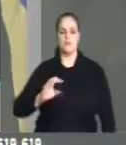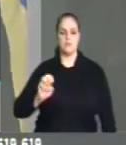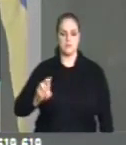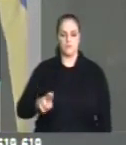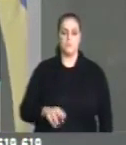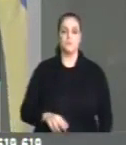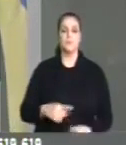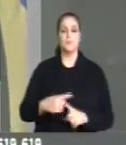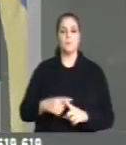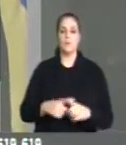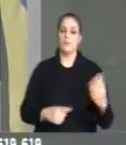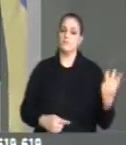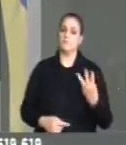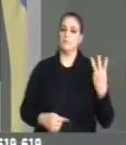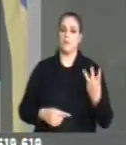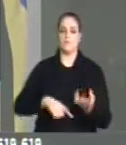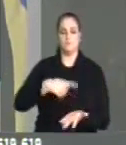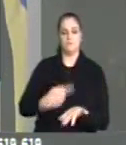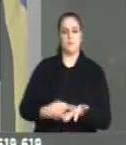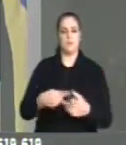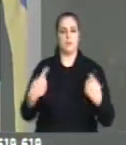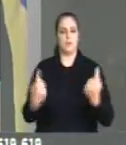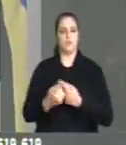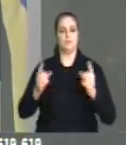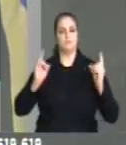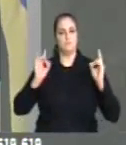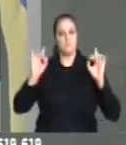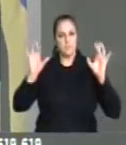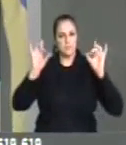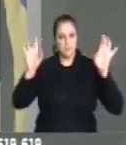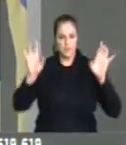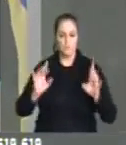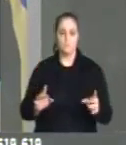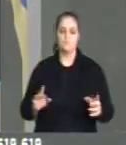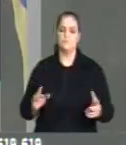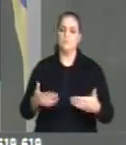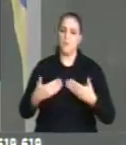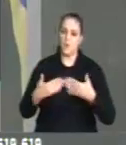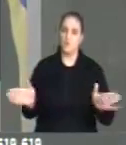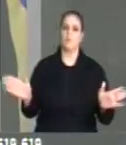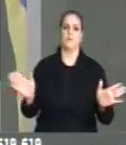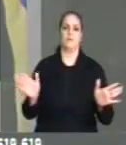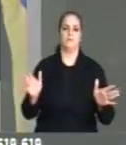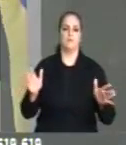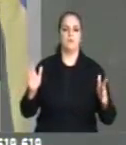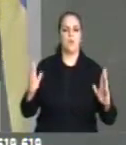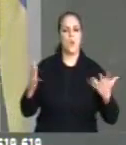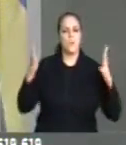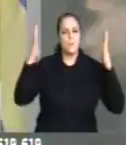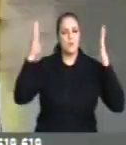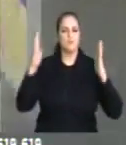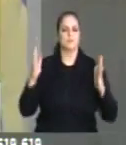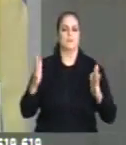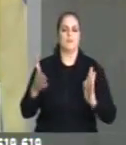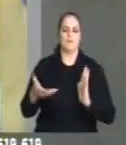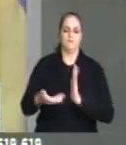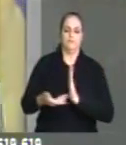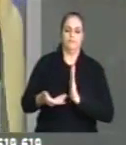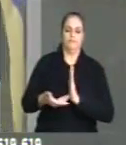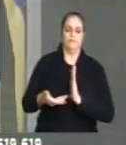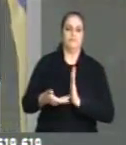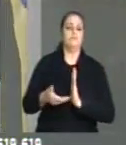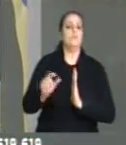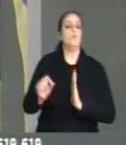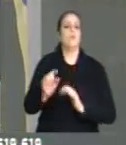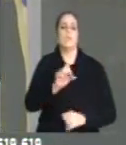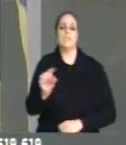pela iniciativa desta sessão solene que abre as comemorações da Câmara dos Deputados pelo centenário de